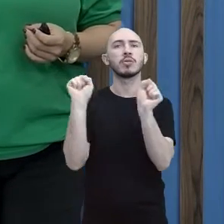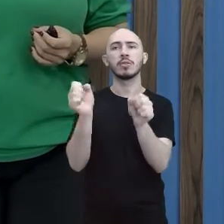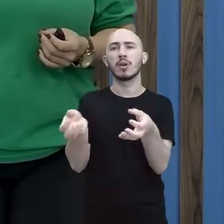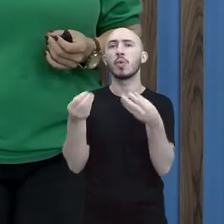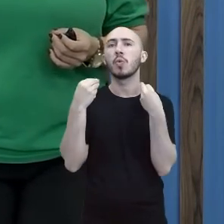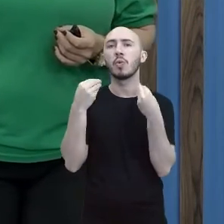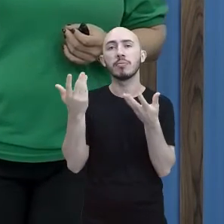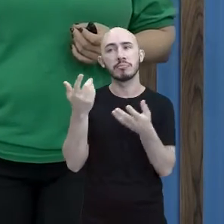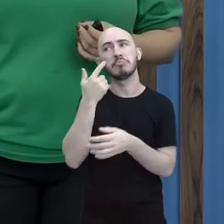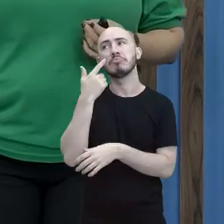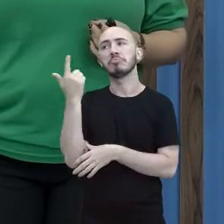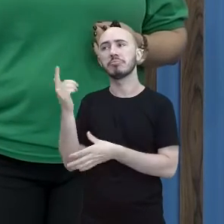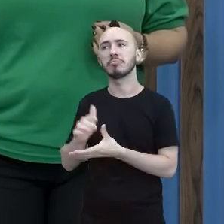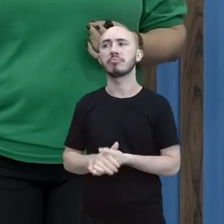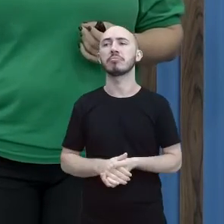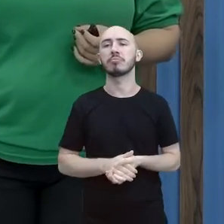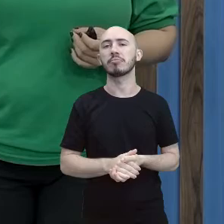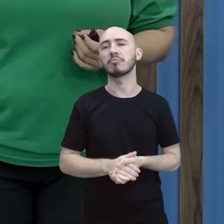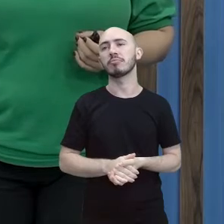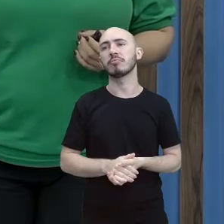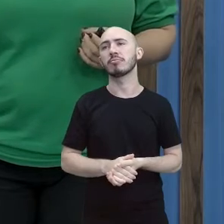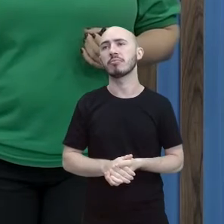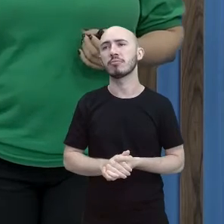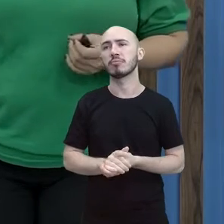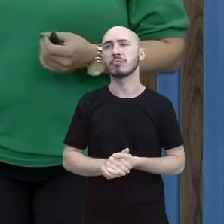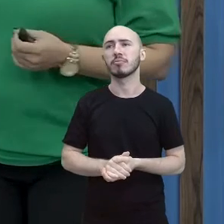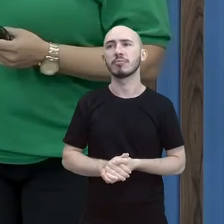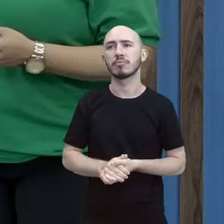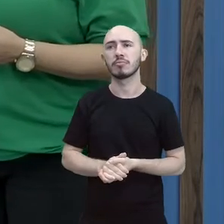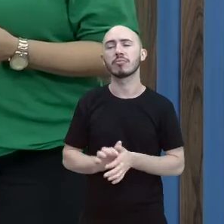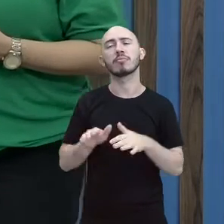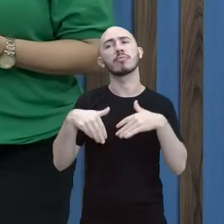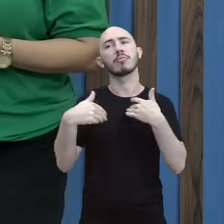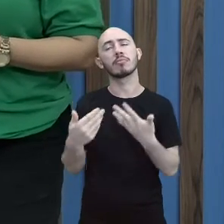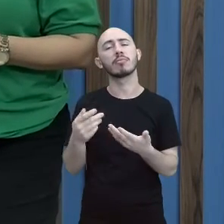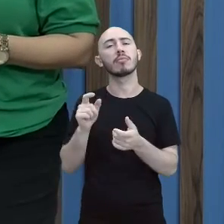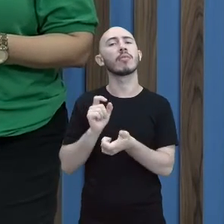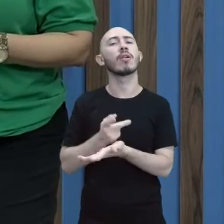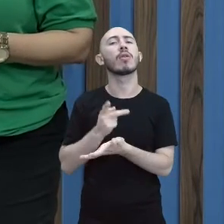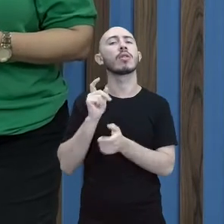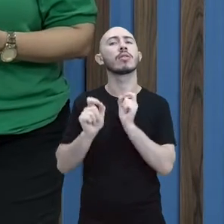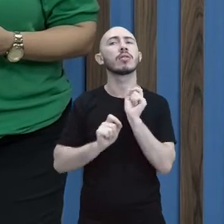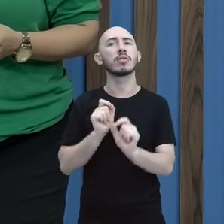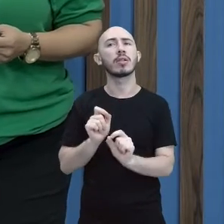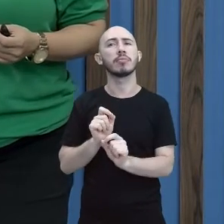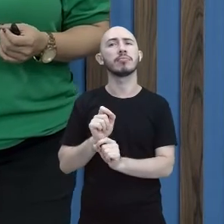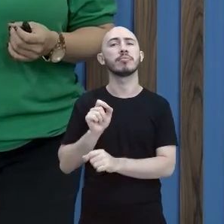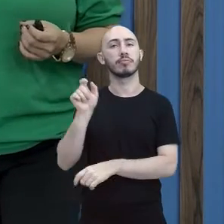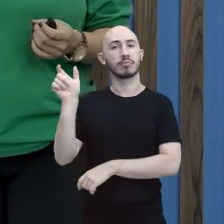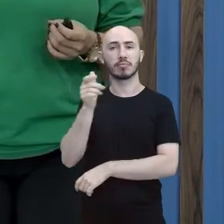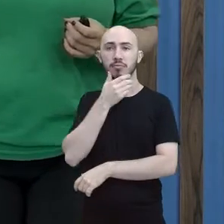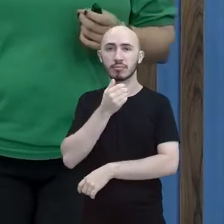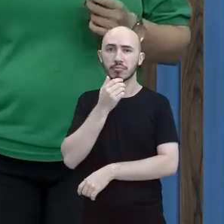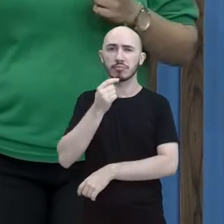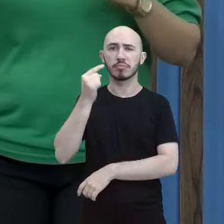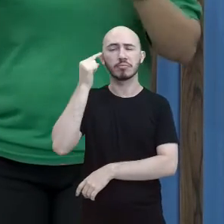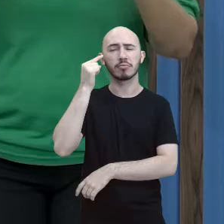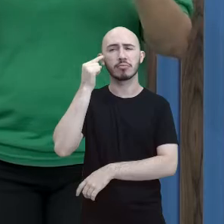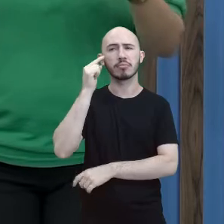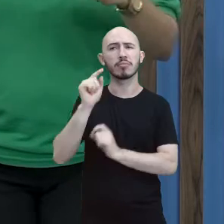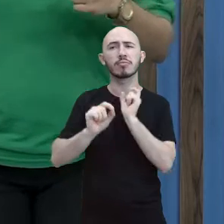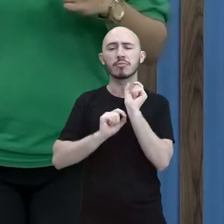essa história de que a partícula é inquebrável, o que é que acontece? Ele pensou o seguinte, que